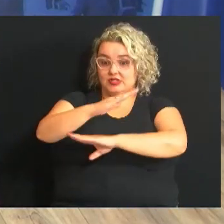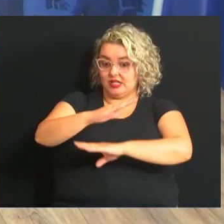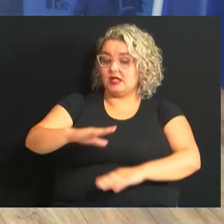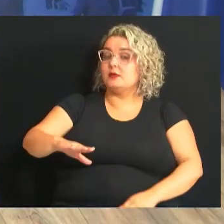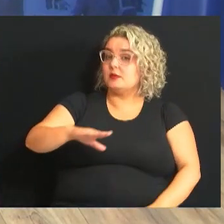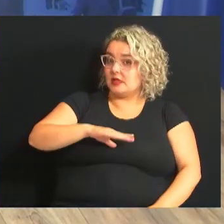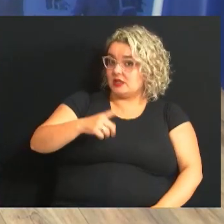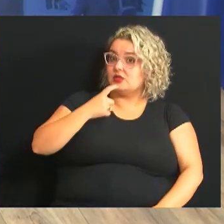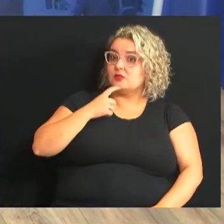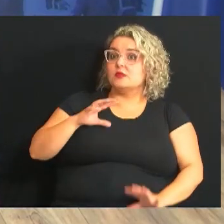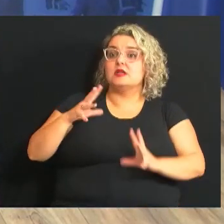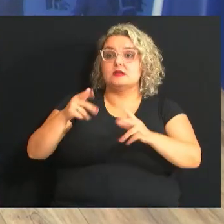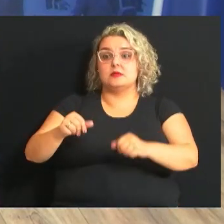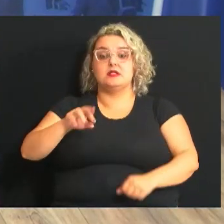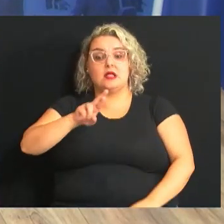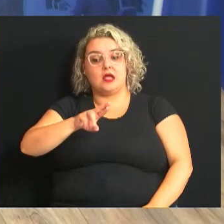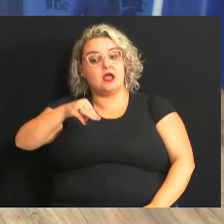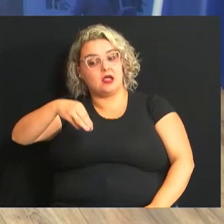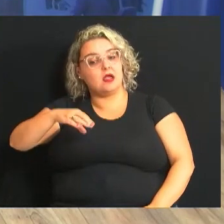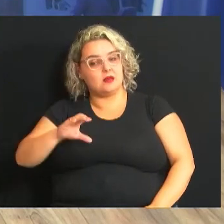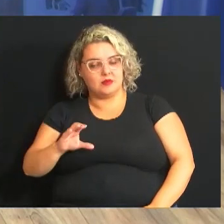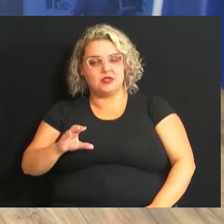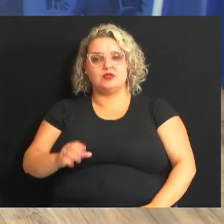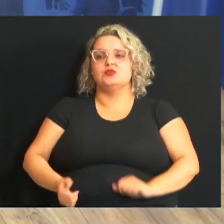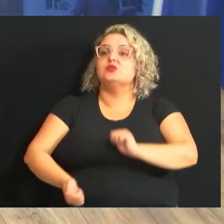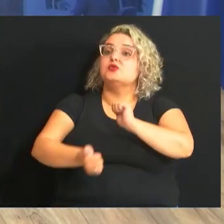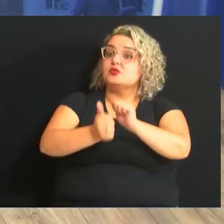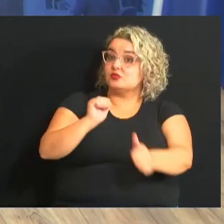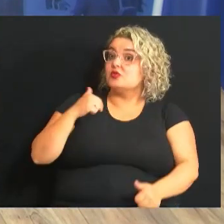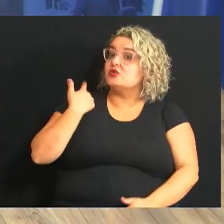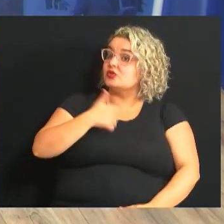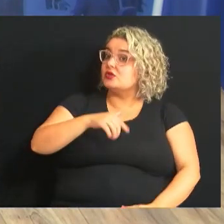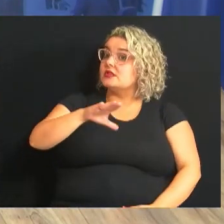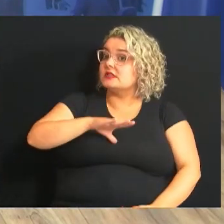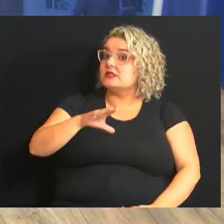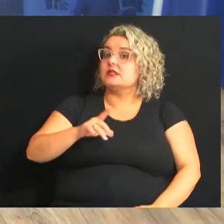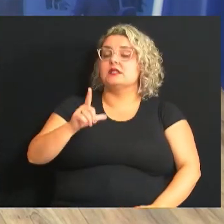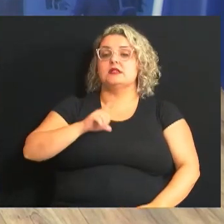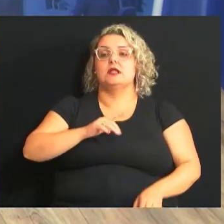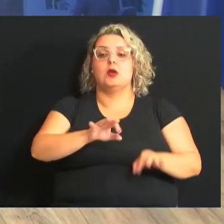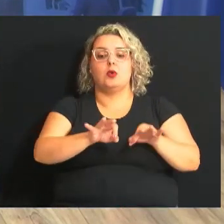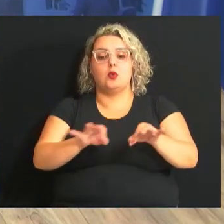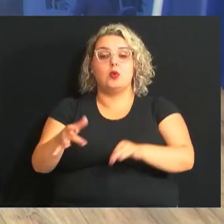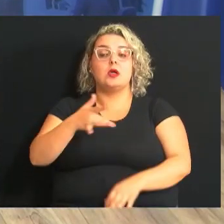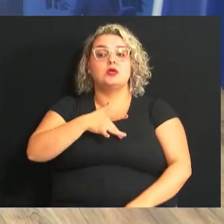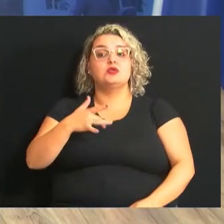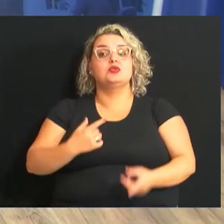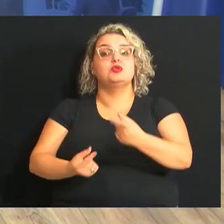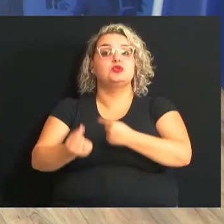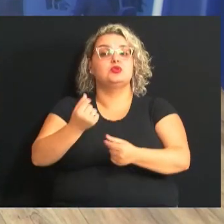da nossa metrópole, do esporte da nossa cidade. Tem nosso quadro de saúde, de finanças,